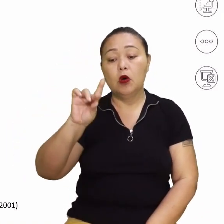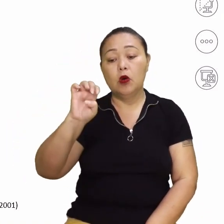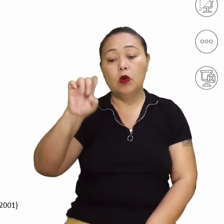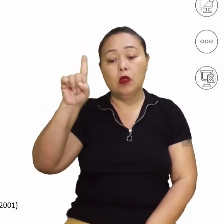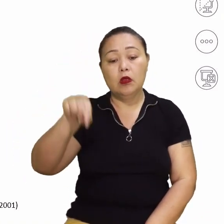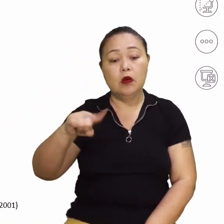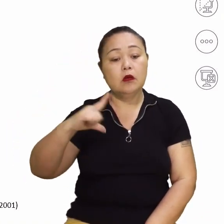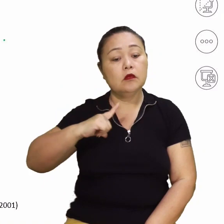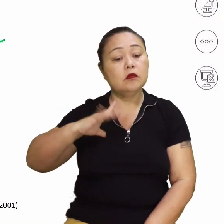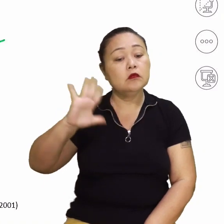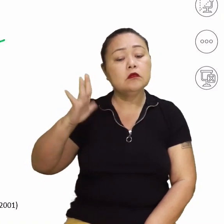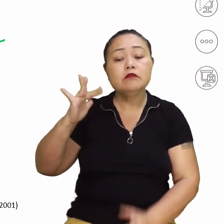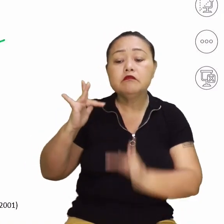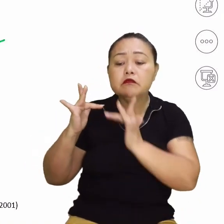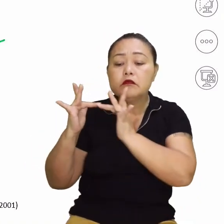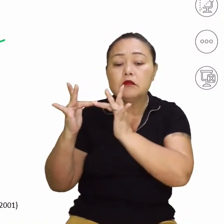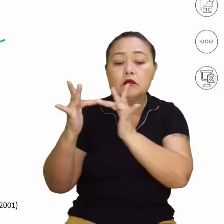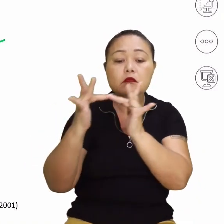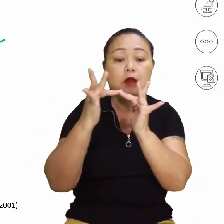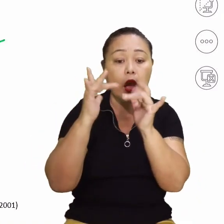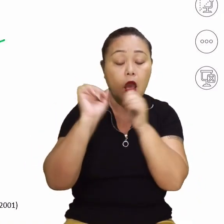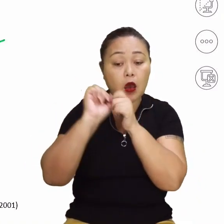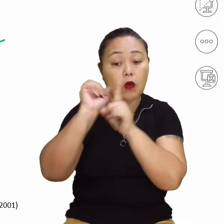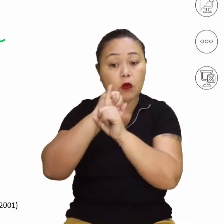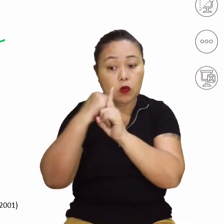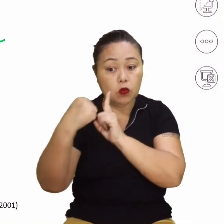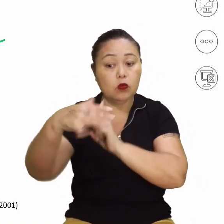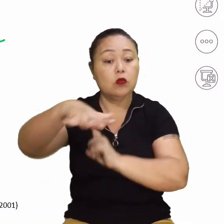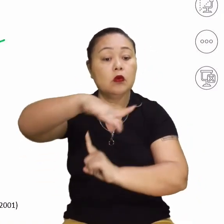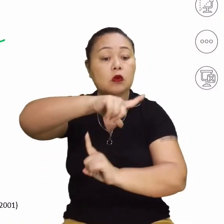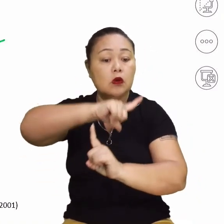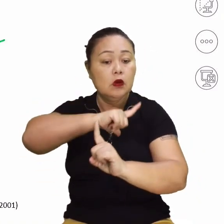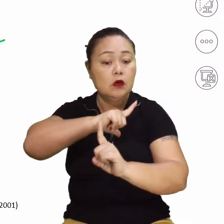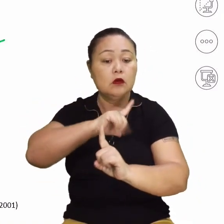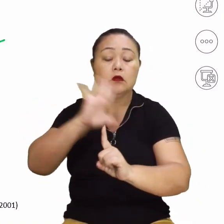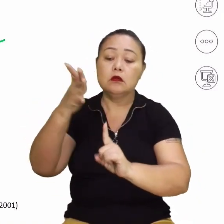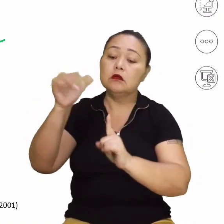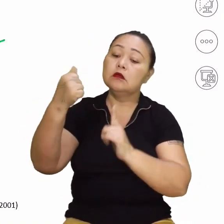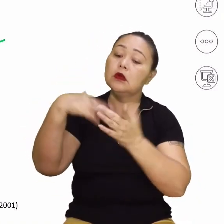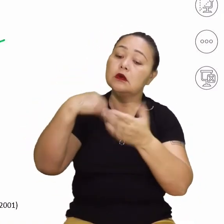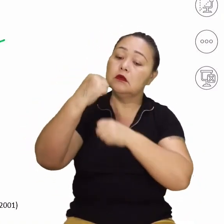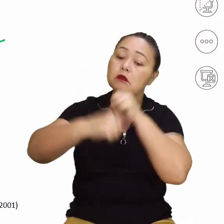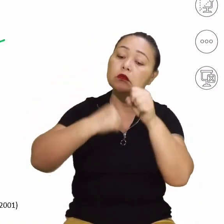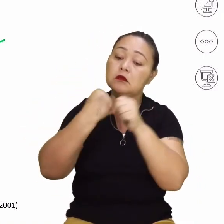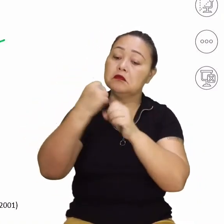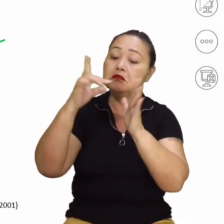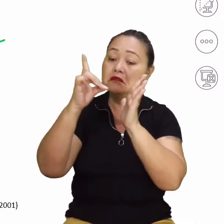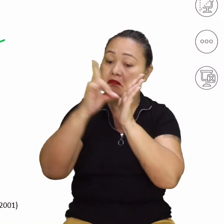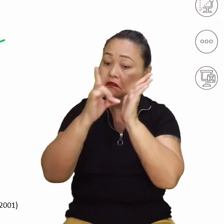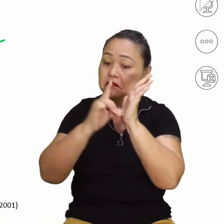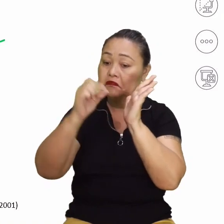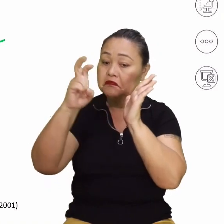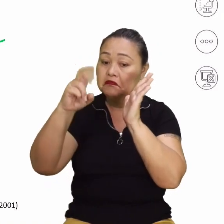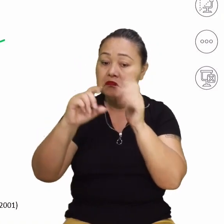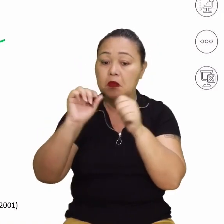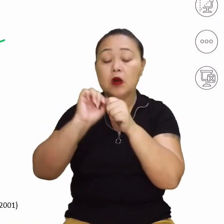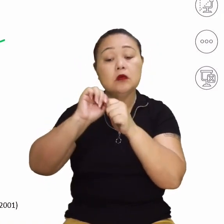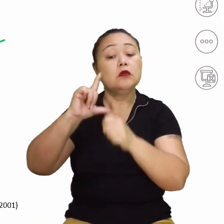foram marcados pela violência mortalidade em massa porém